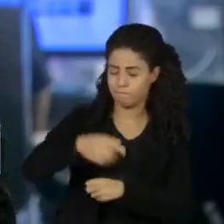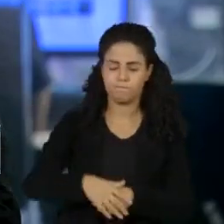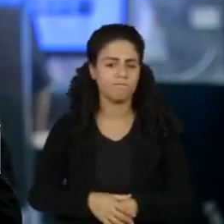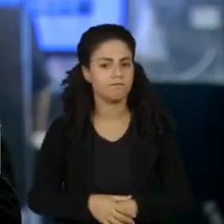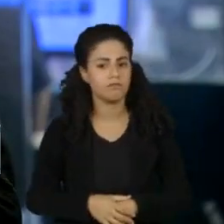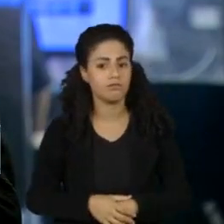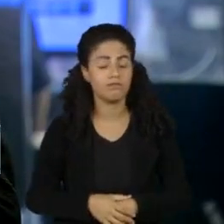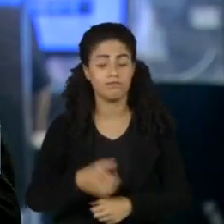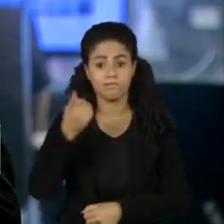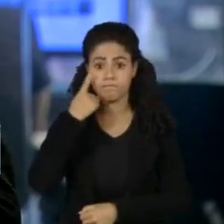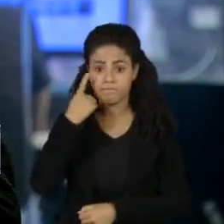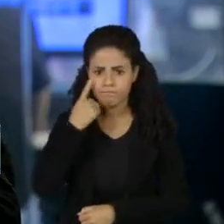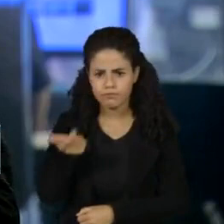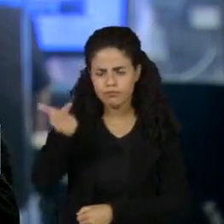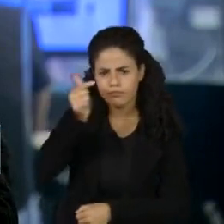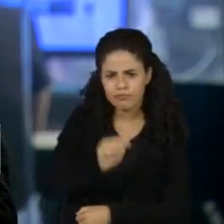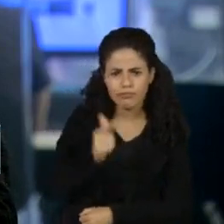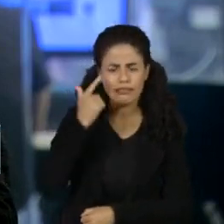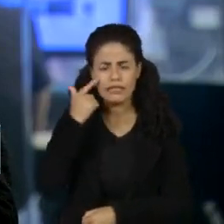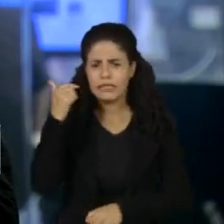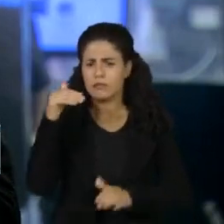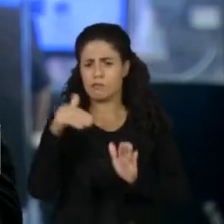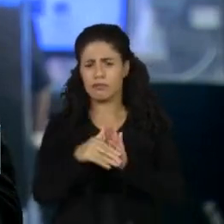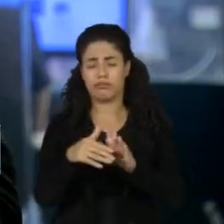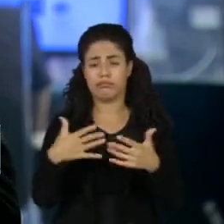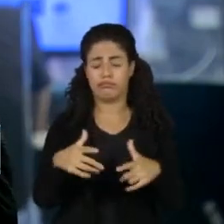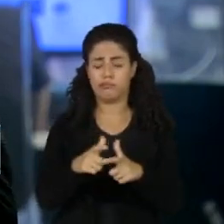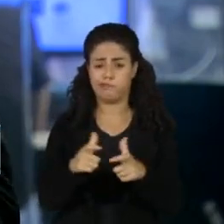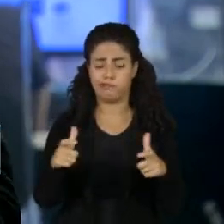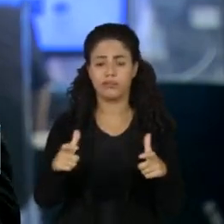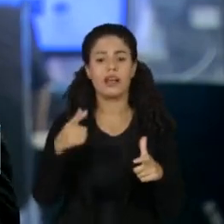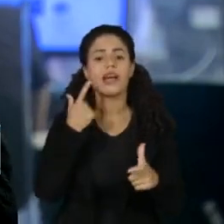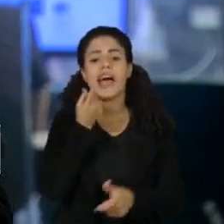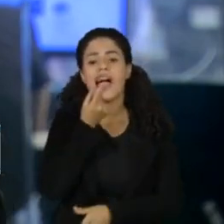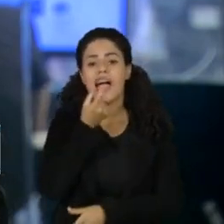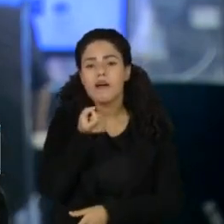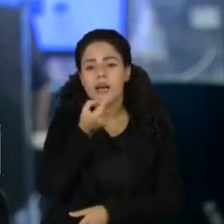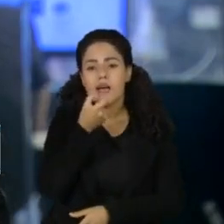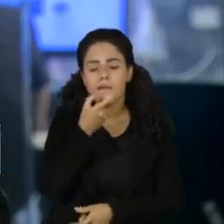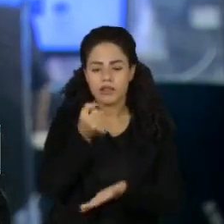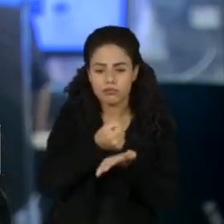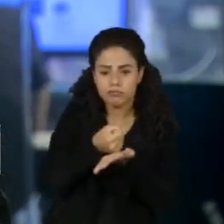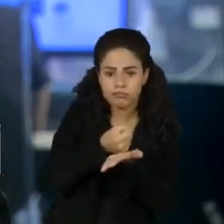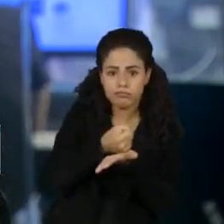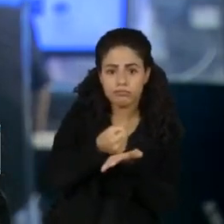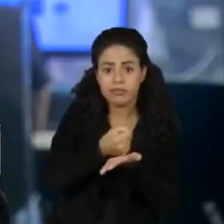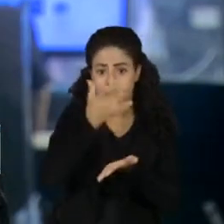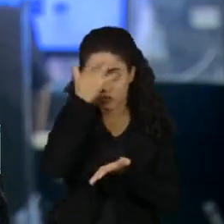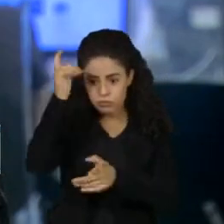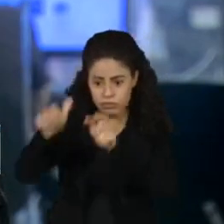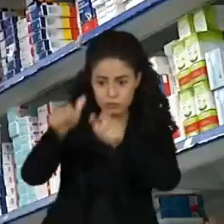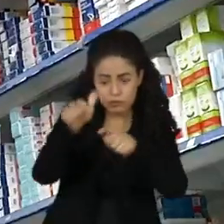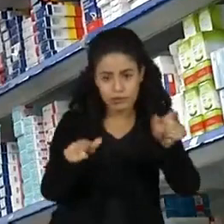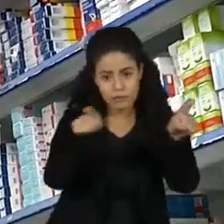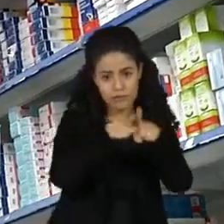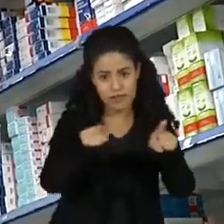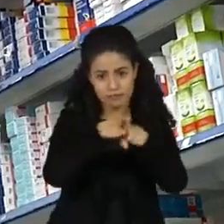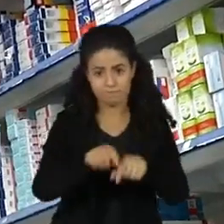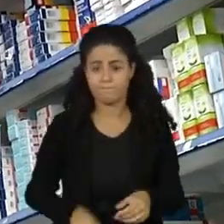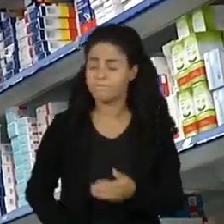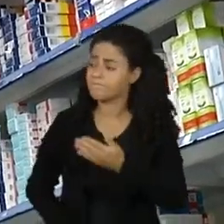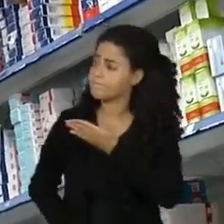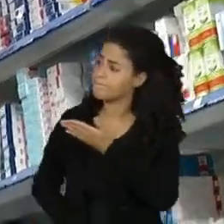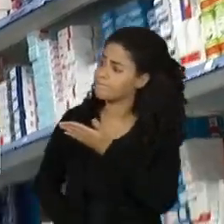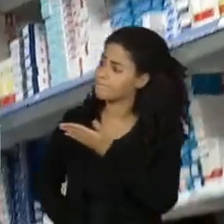for recomposto, pode haver queda drástica na quantidade de remédios ofertados e no número de pessoas atendidas. Para